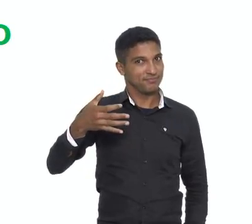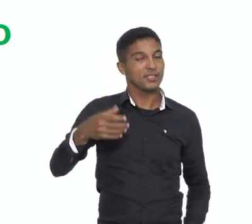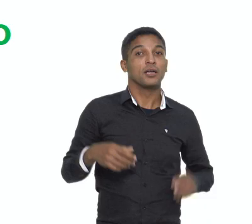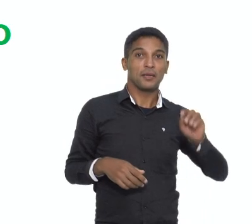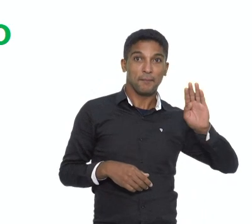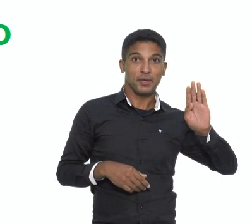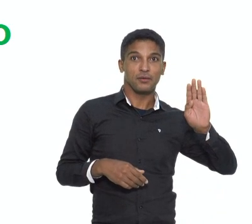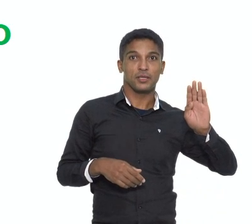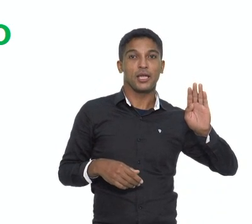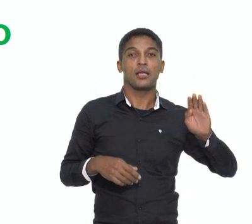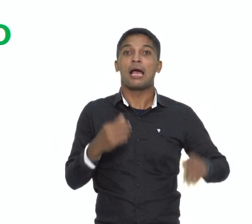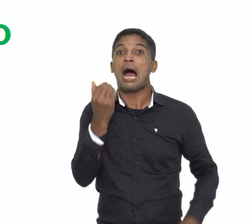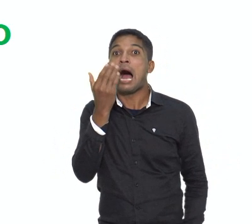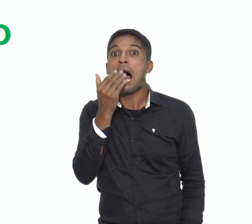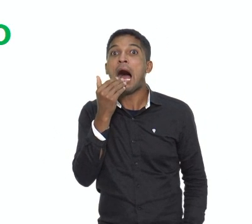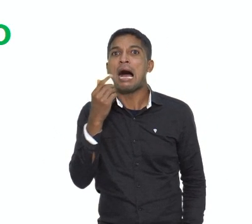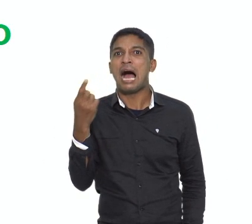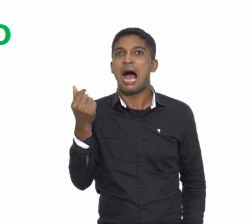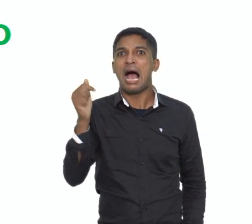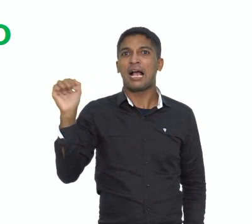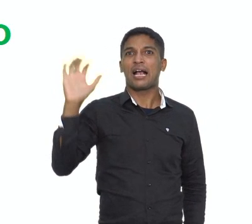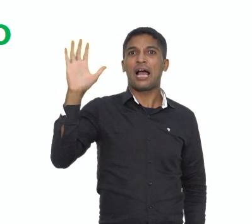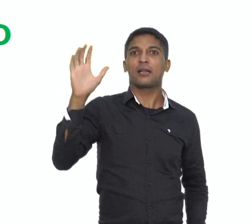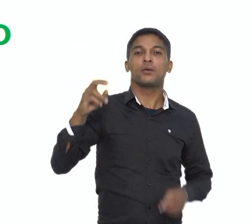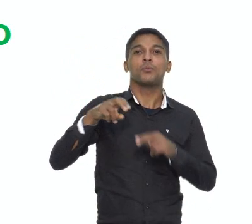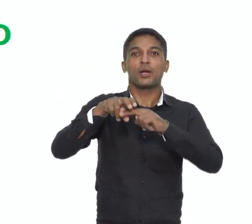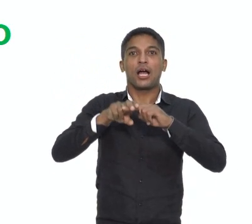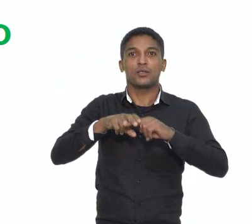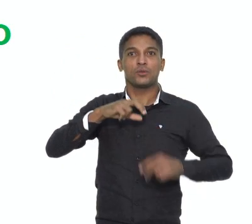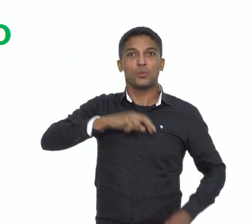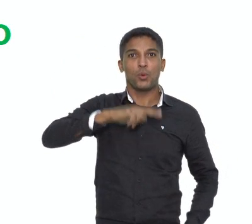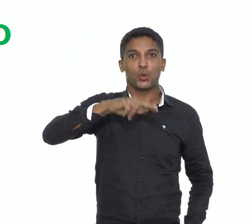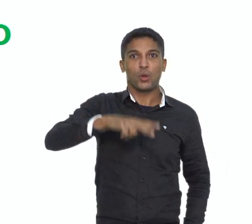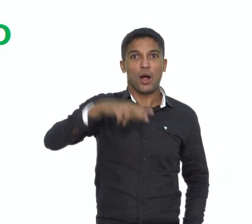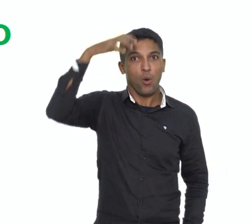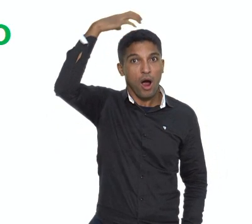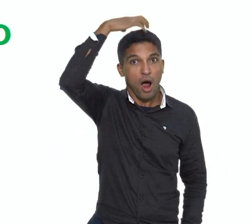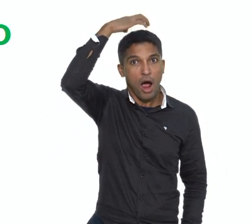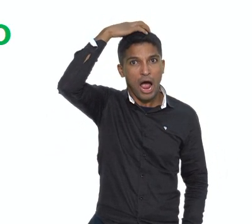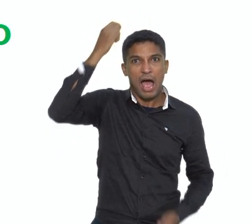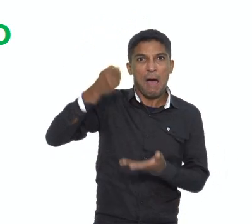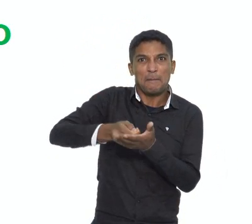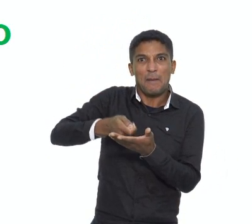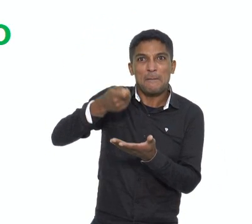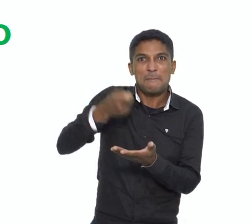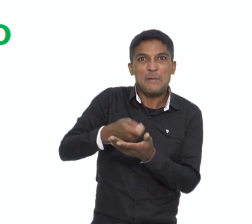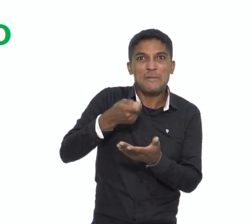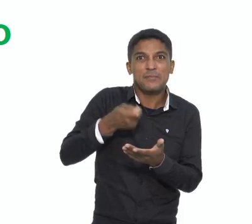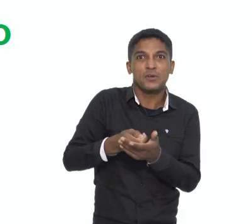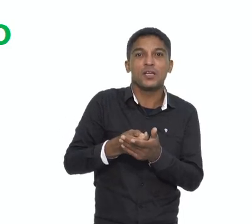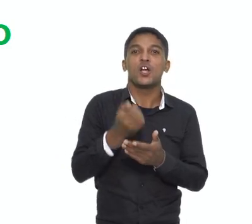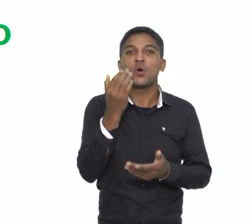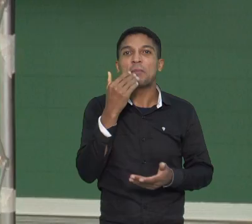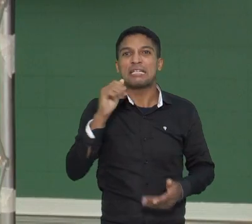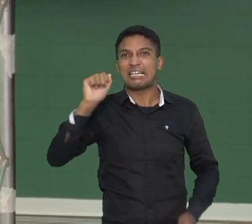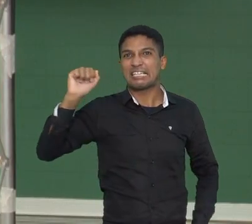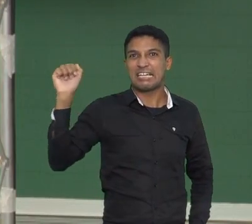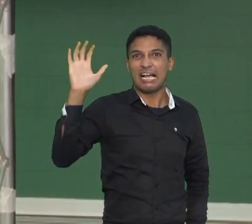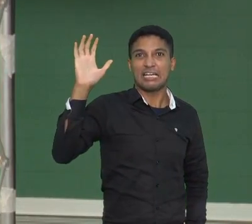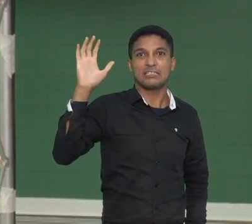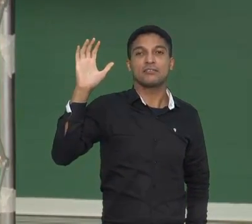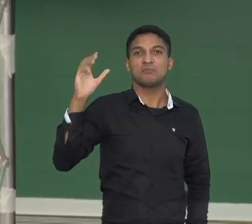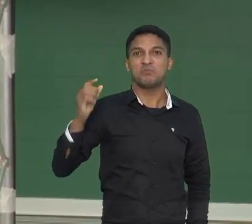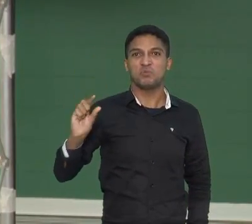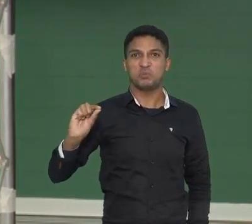preços dos alimentos elevaram-se em razão dos impostos abusivos da coroa portuguesa, que tornaram os produtos mais caros. Também comentado,